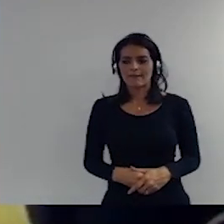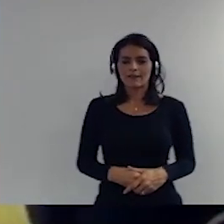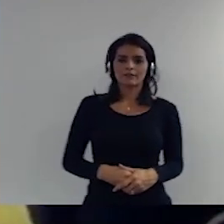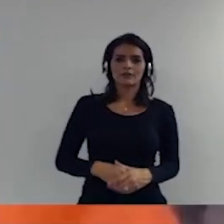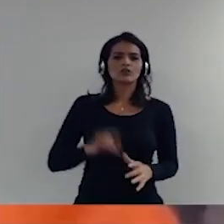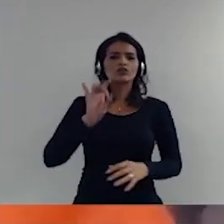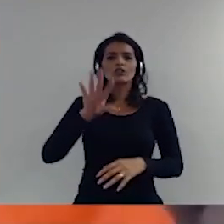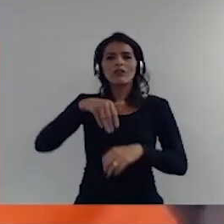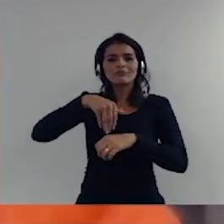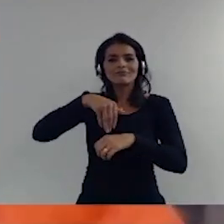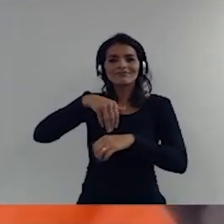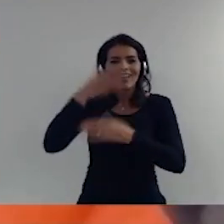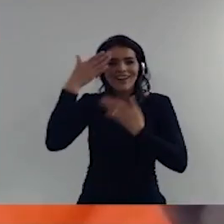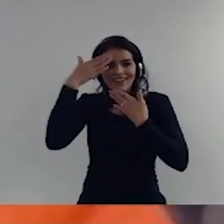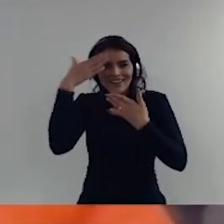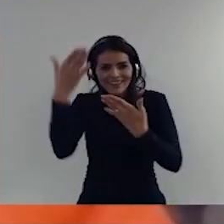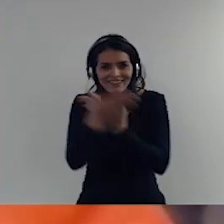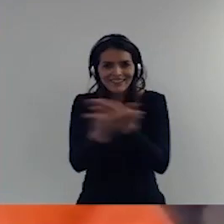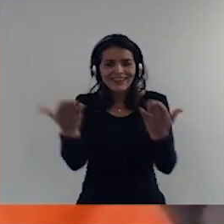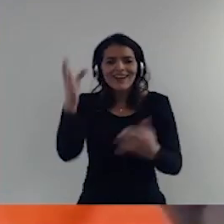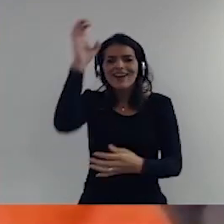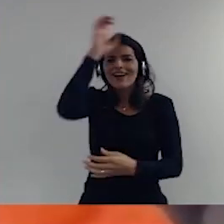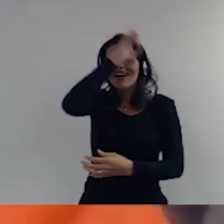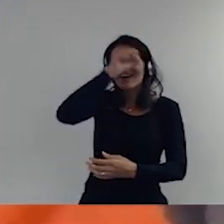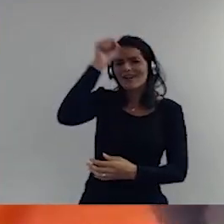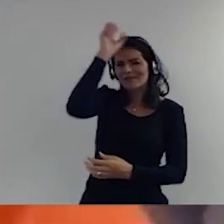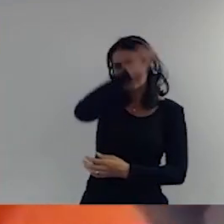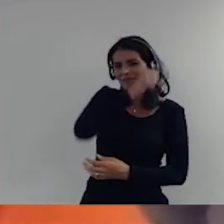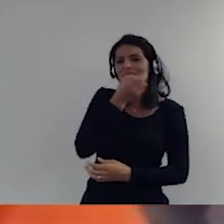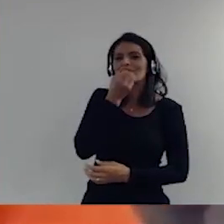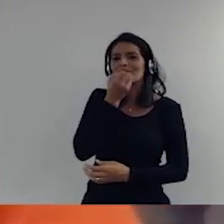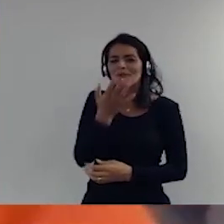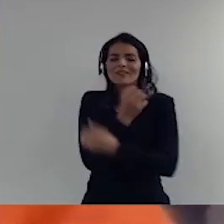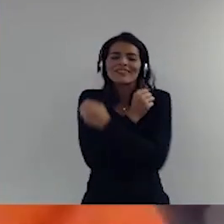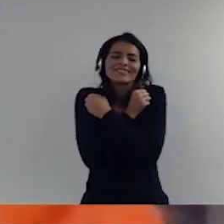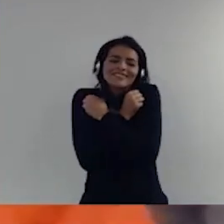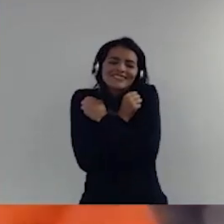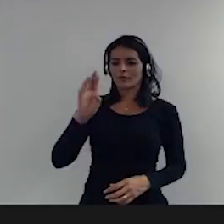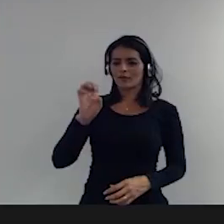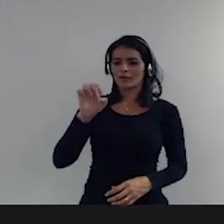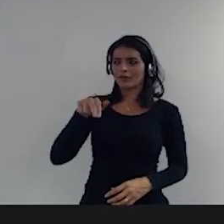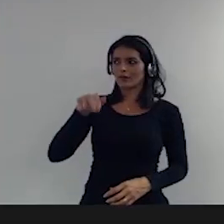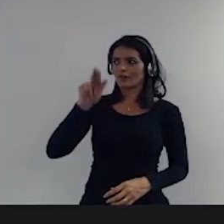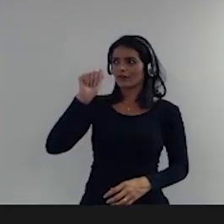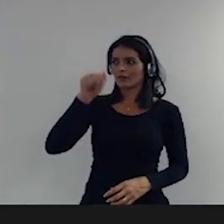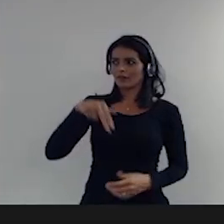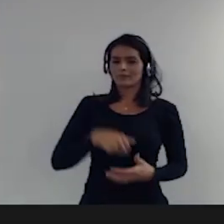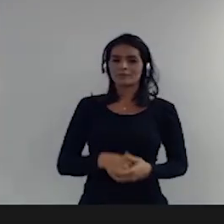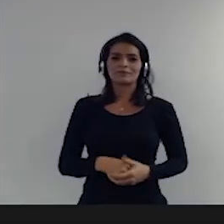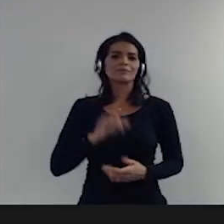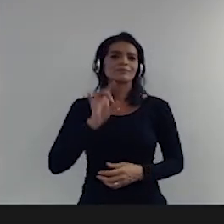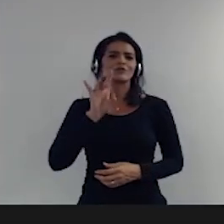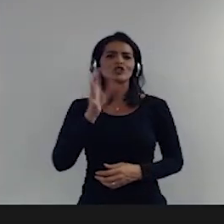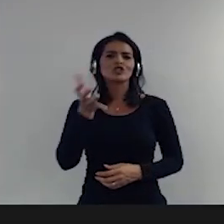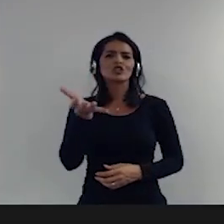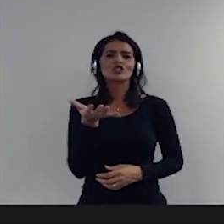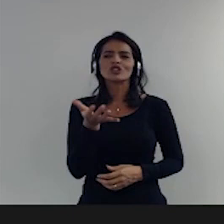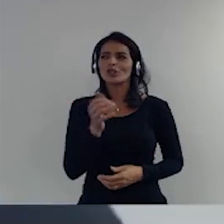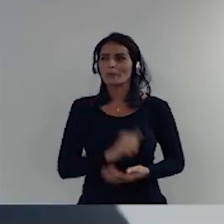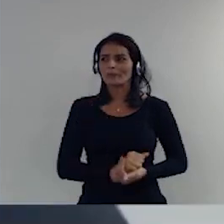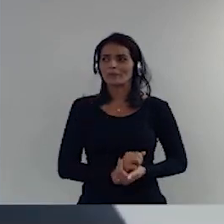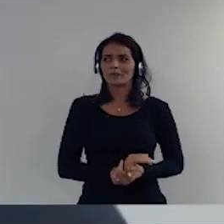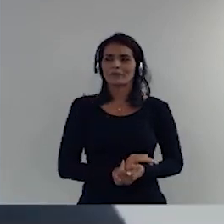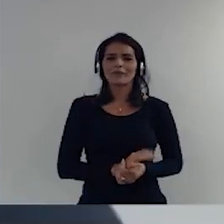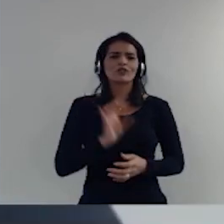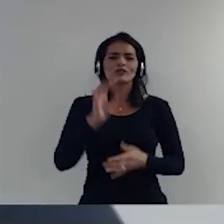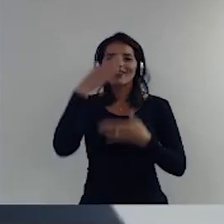Só queria agradecer a todos, foi um grande aprendizado e grande abraço. Eu queria...